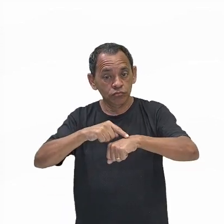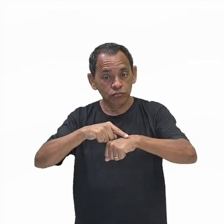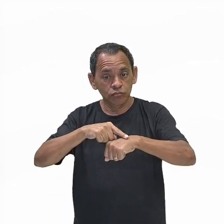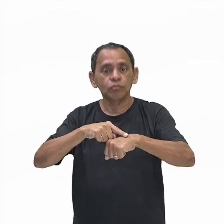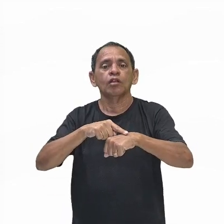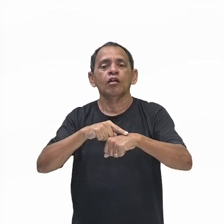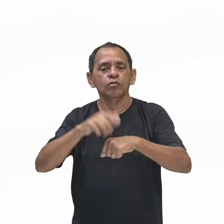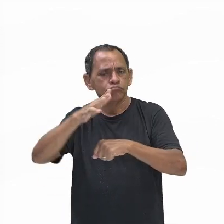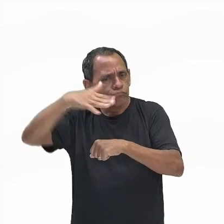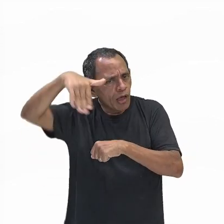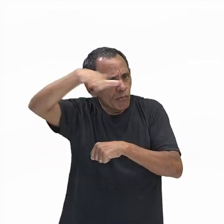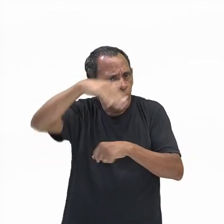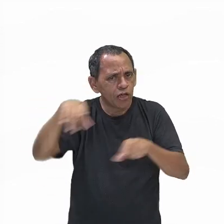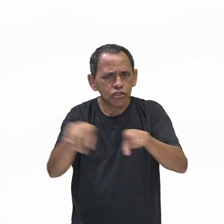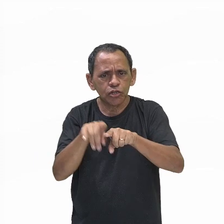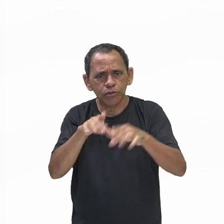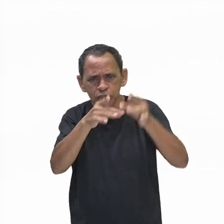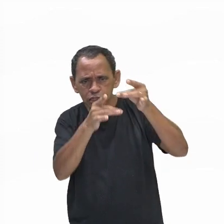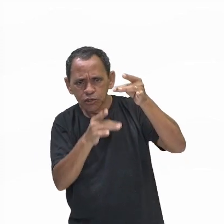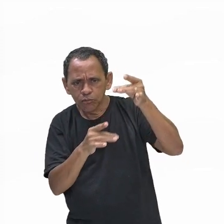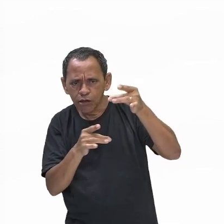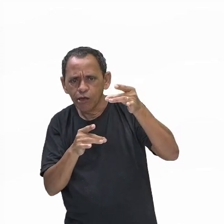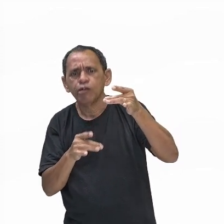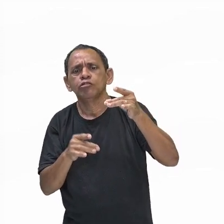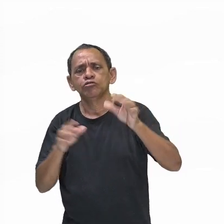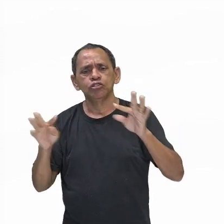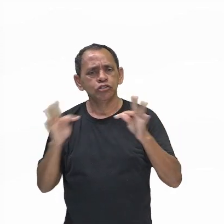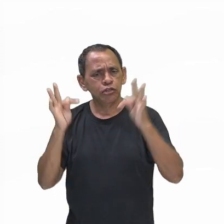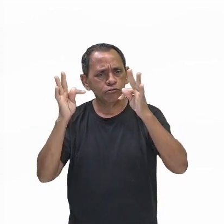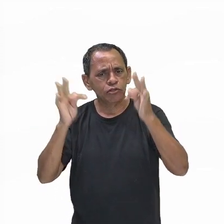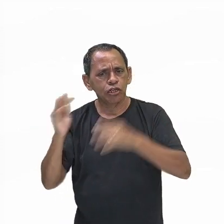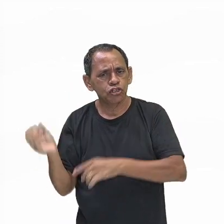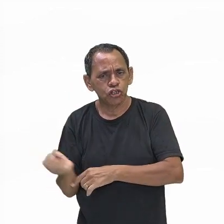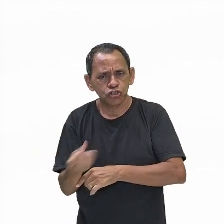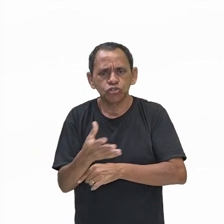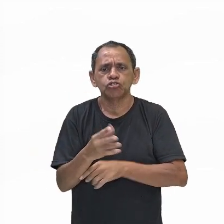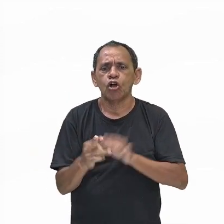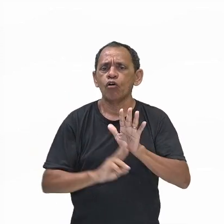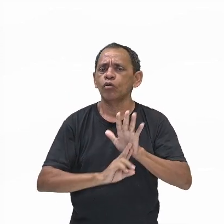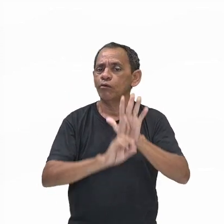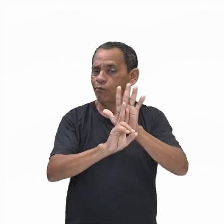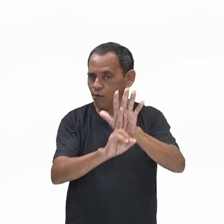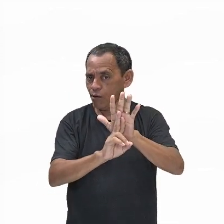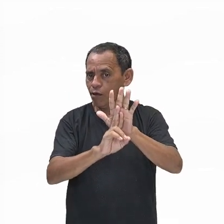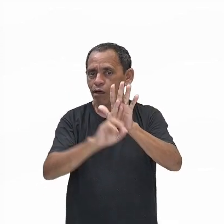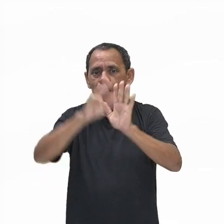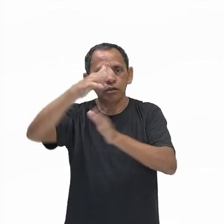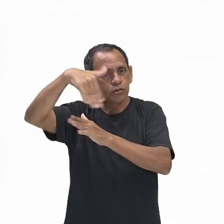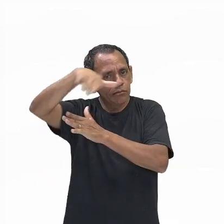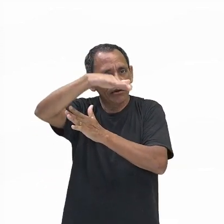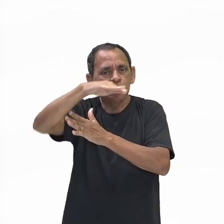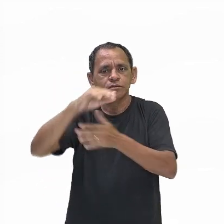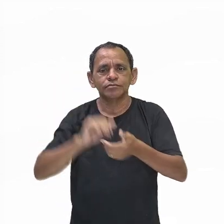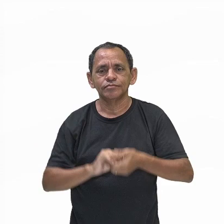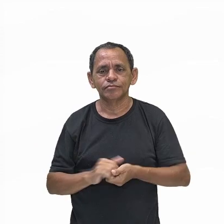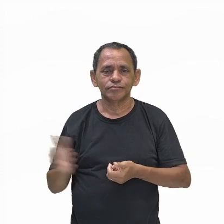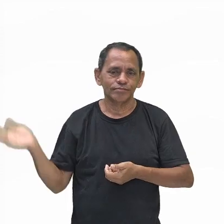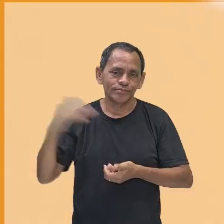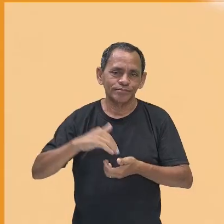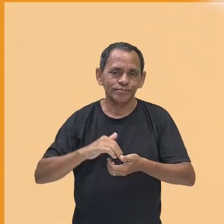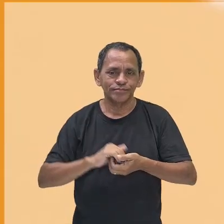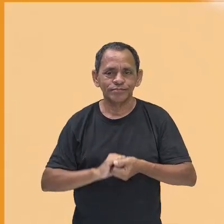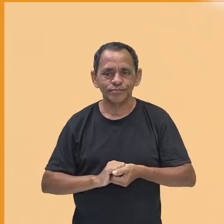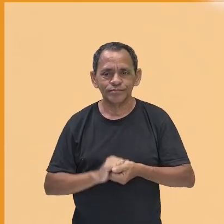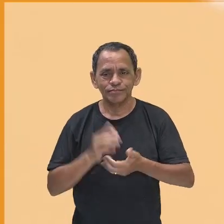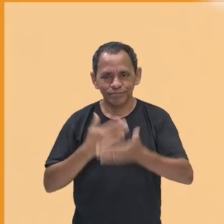detalhamento, as novas tecnologias de representação do espaço. Vamos lá, então?